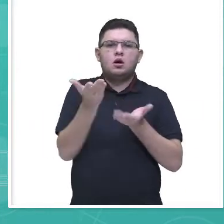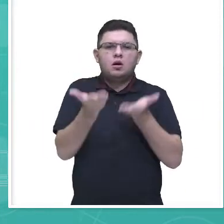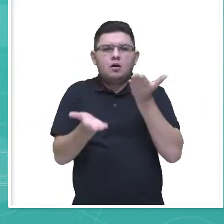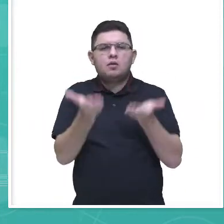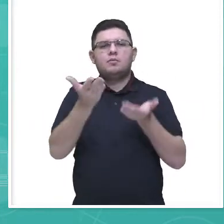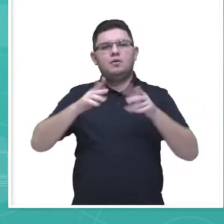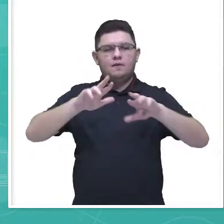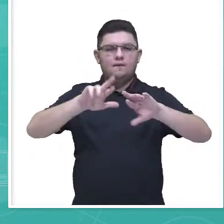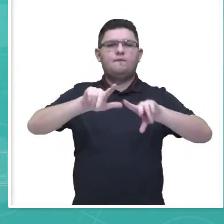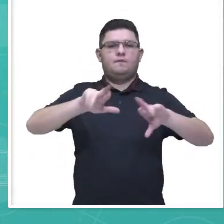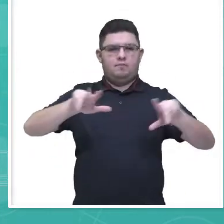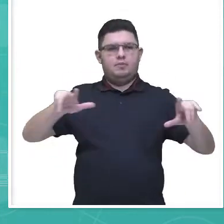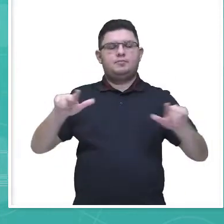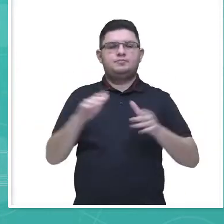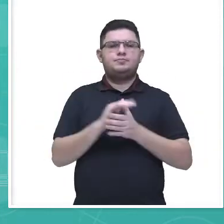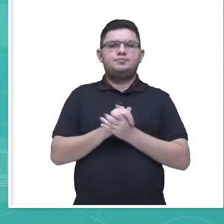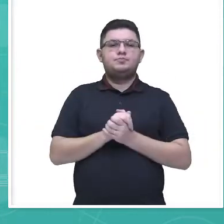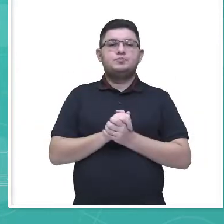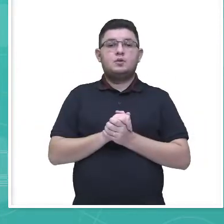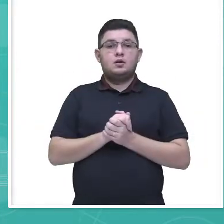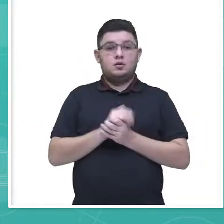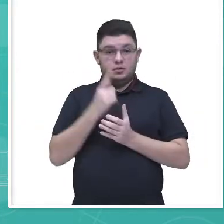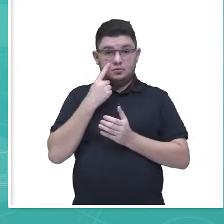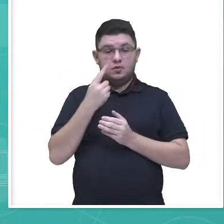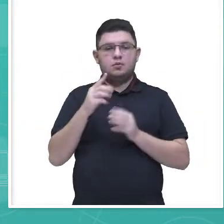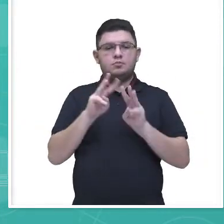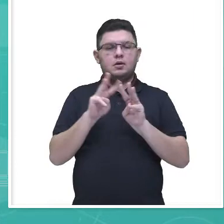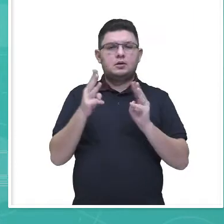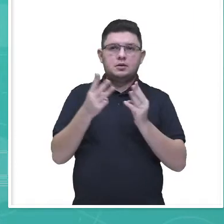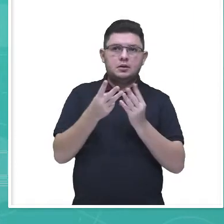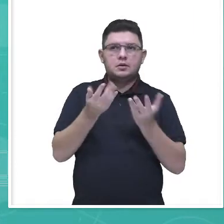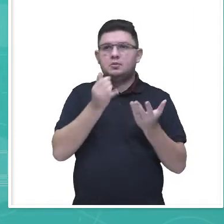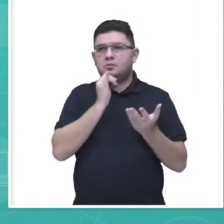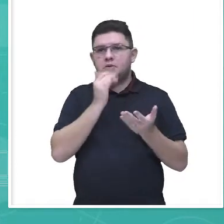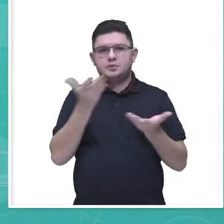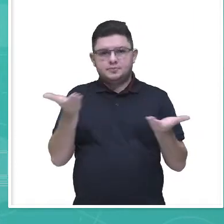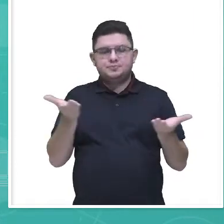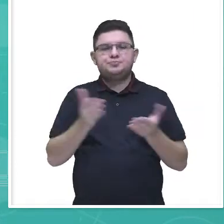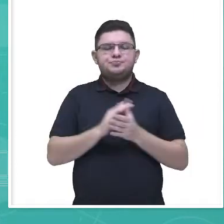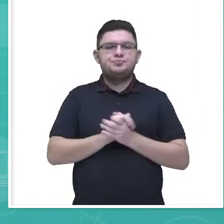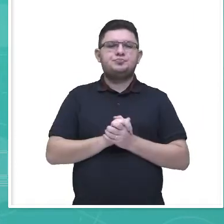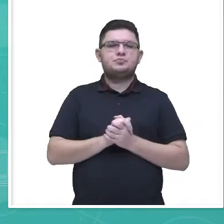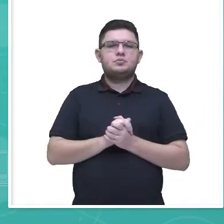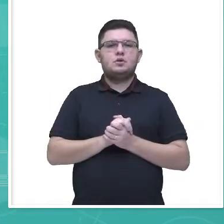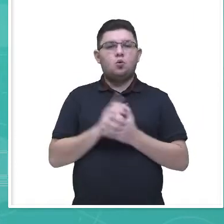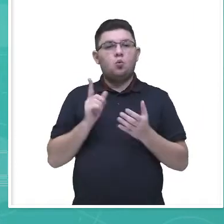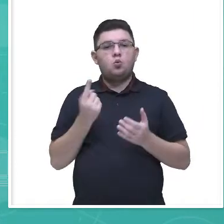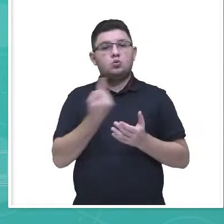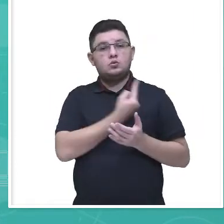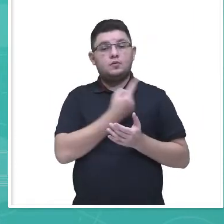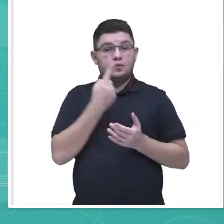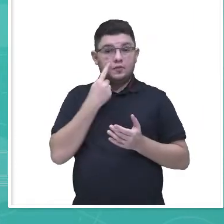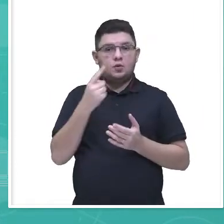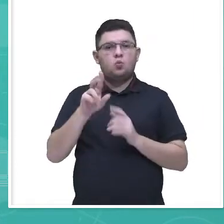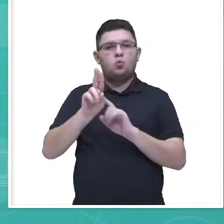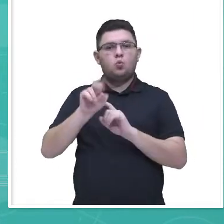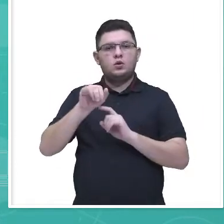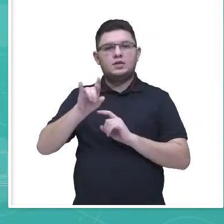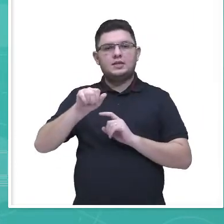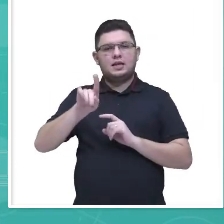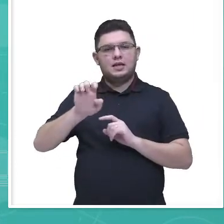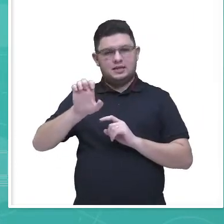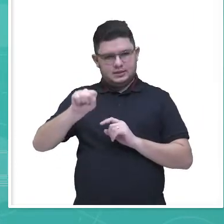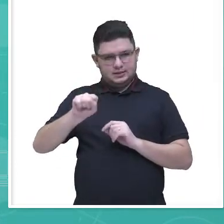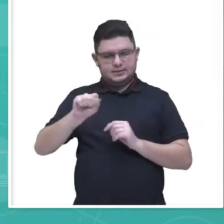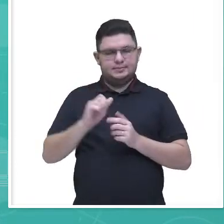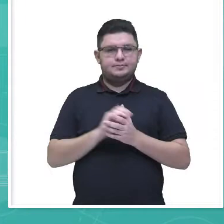alguns elementos, vai mensurar a matéria, por exemplo. Então, hoje a gente vai conhecer um pouco mais sobre essas unidades de medida, certo?